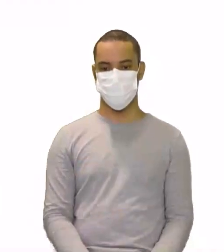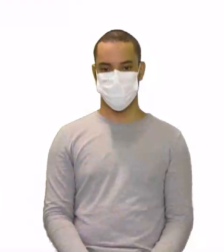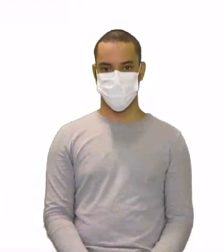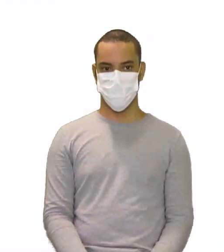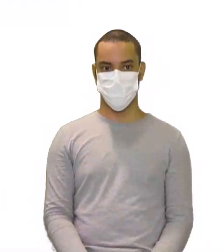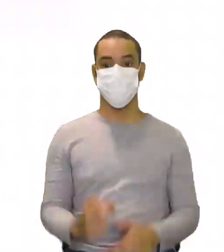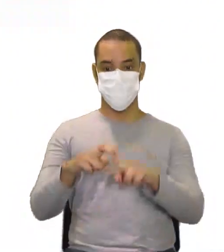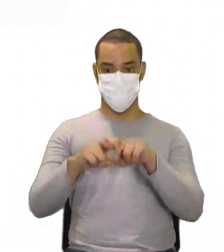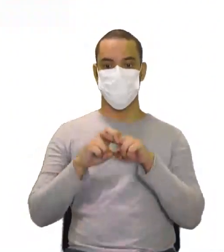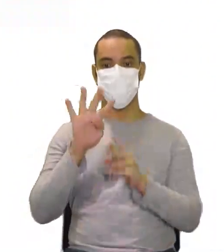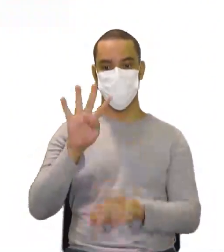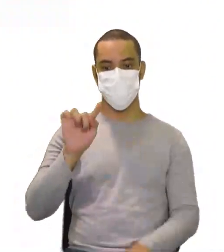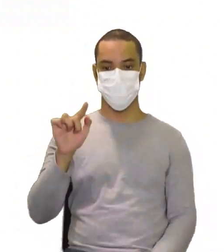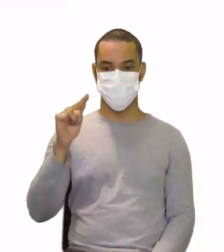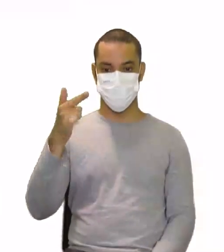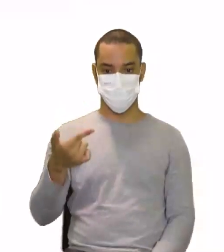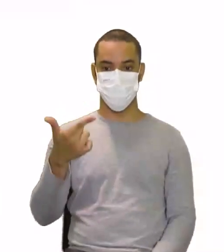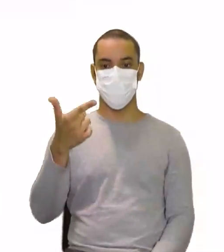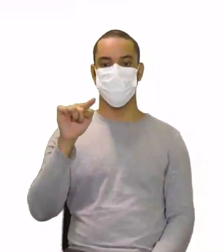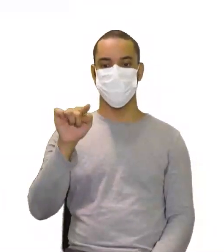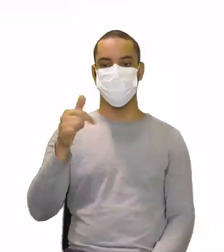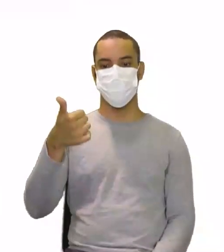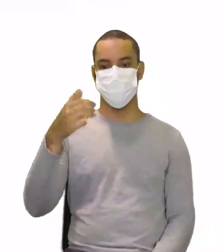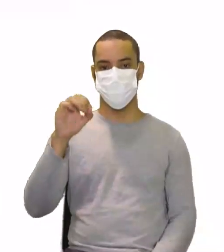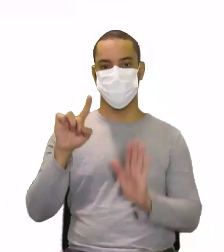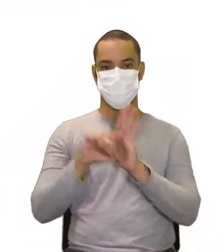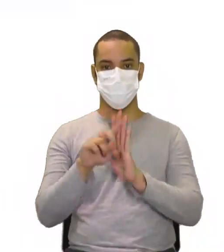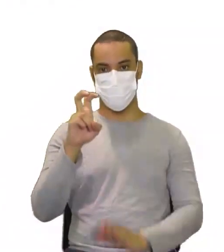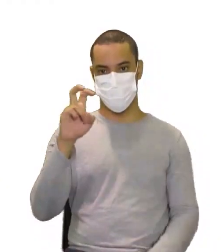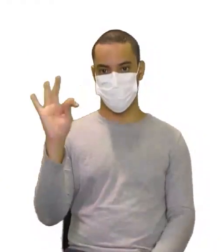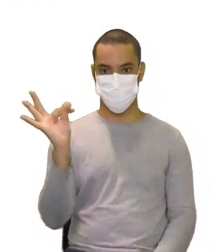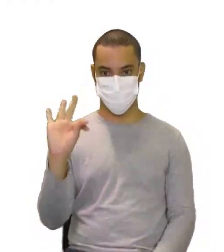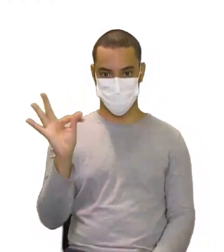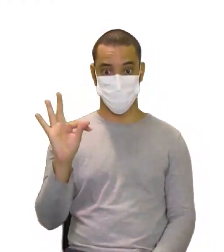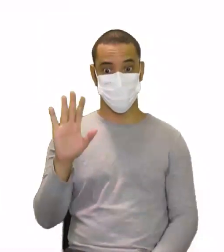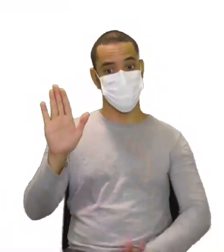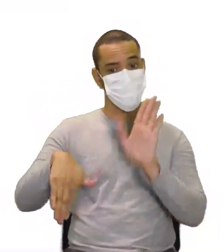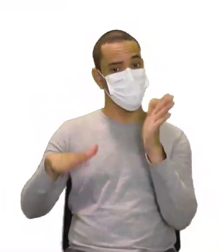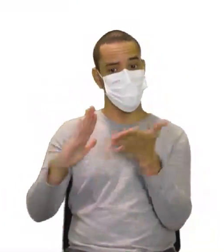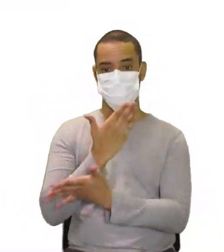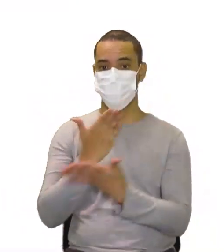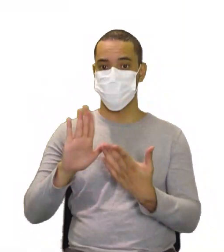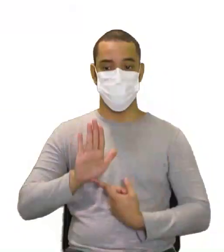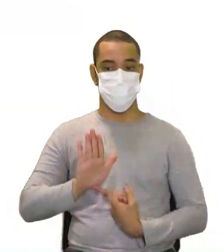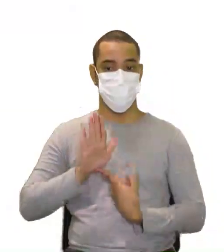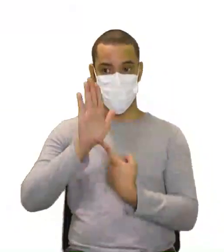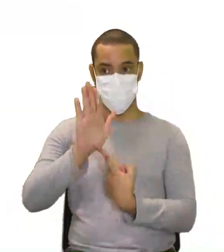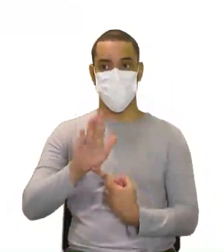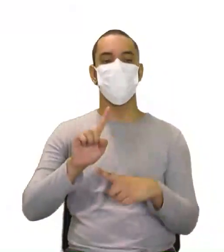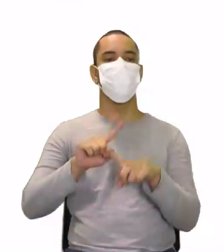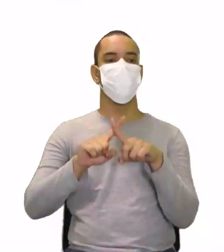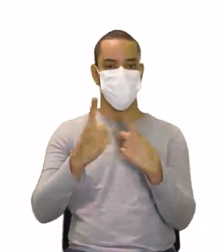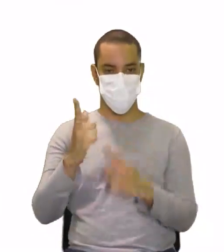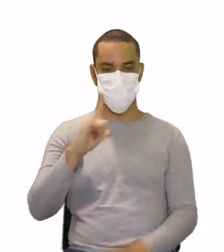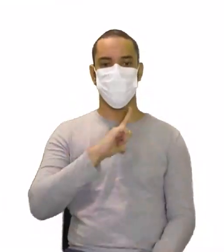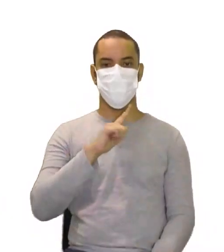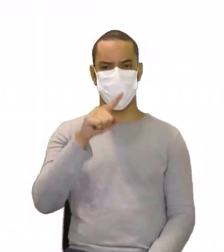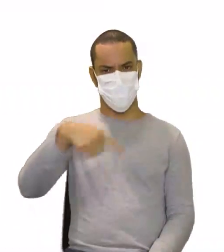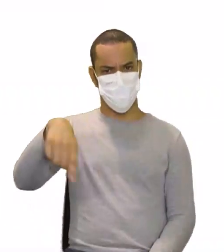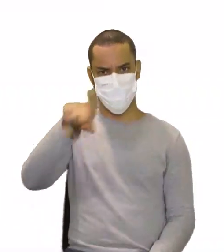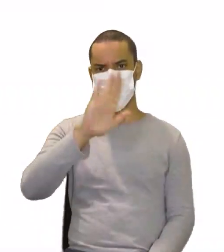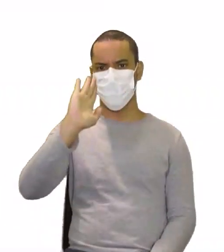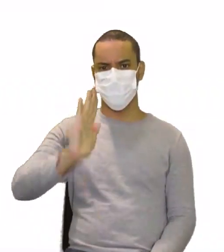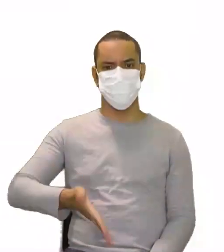Aí fica 4,2 vezes 10 menos 5. São passos que acabam não aparecendo, mas vocês já estão